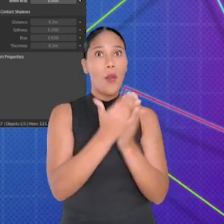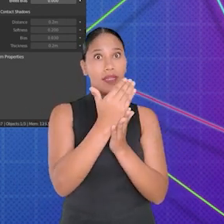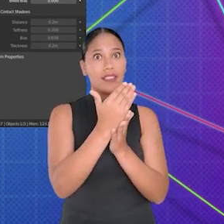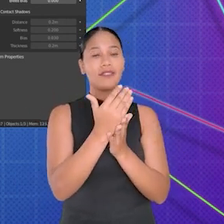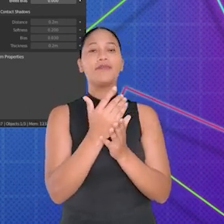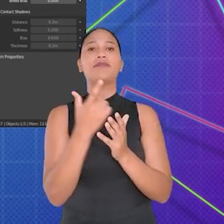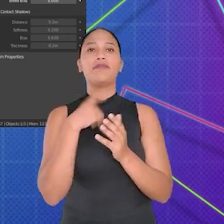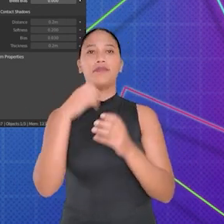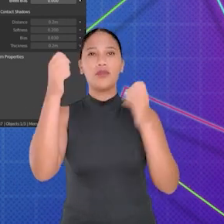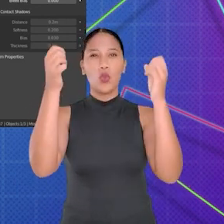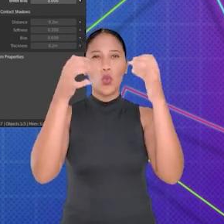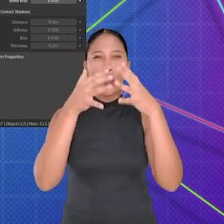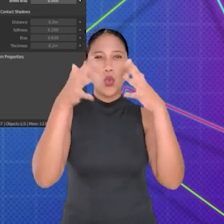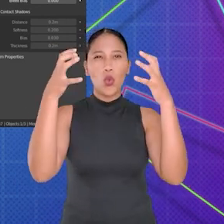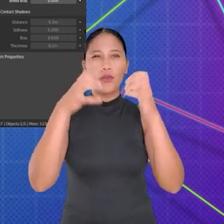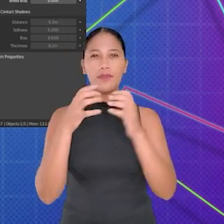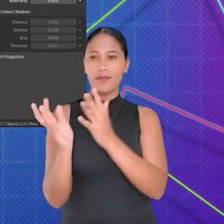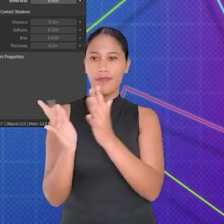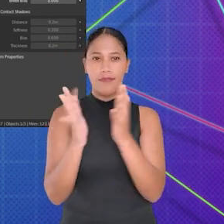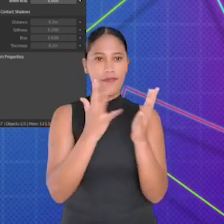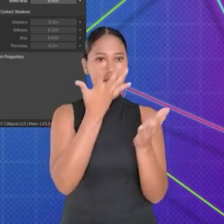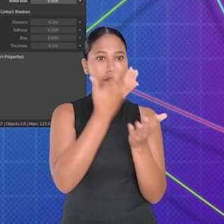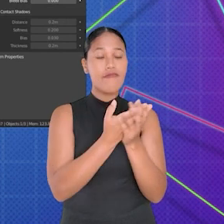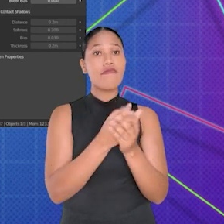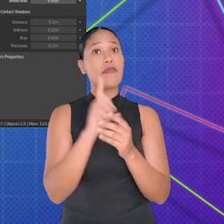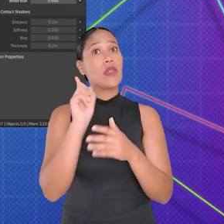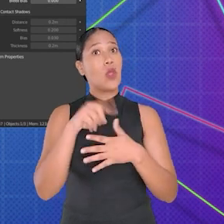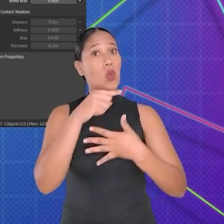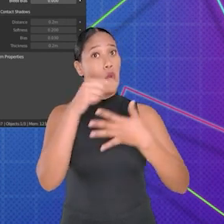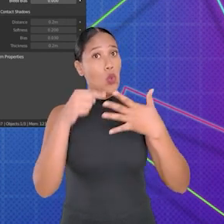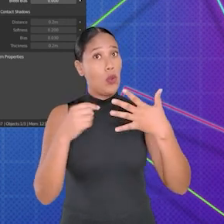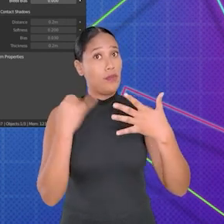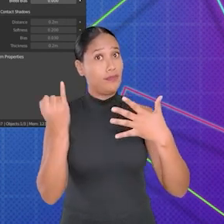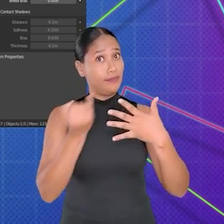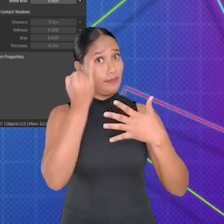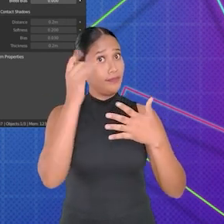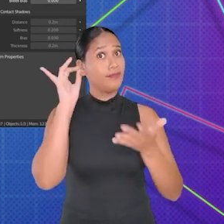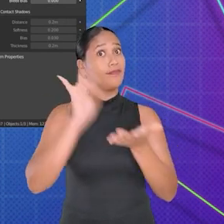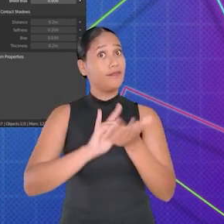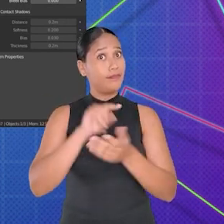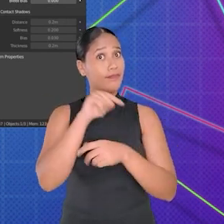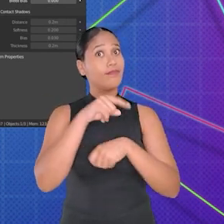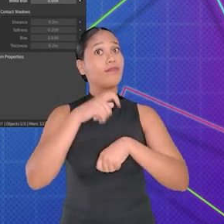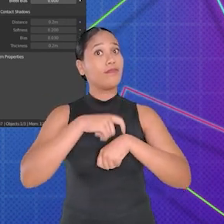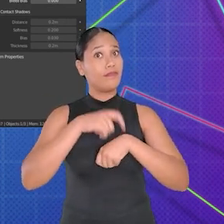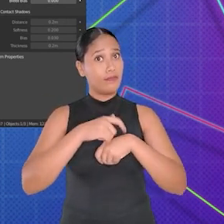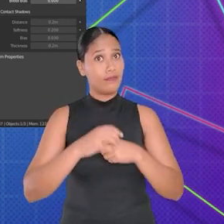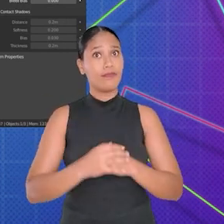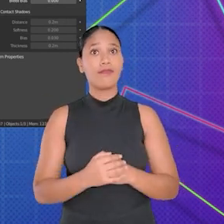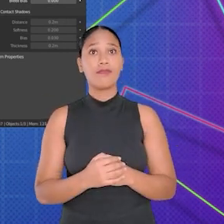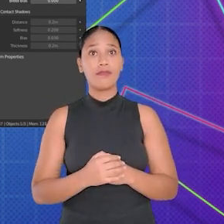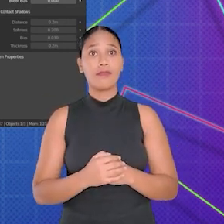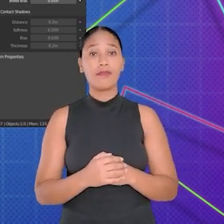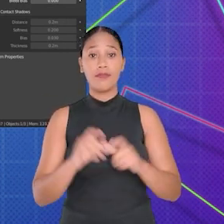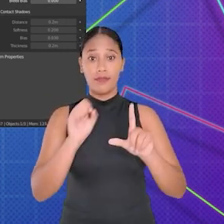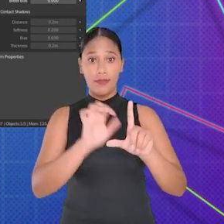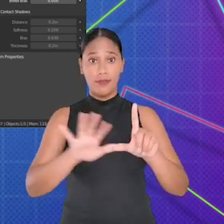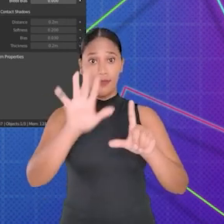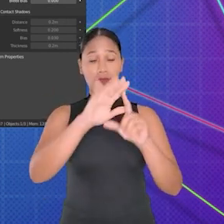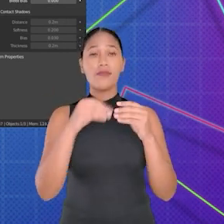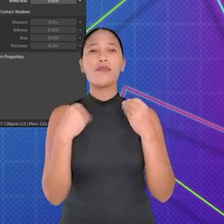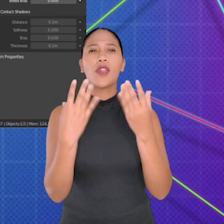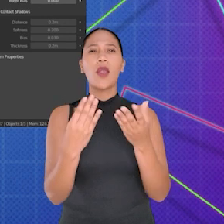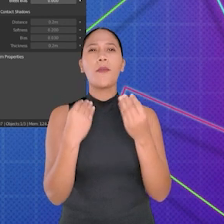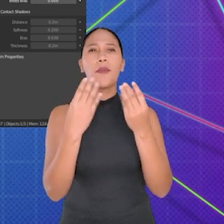e a renderização são aspectos essenciais na criação de modelos 3D realistas e profissionais. O Blender oferece uma ampla